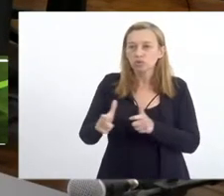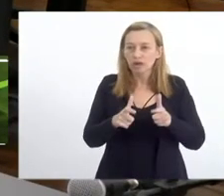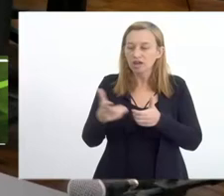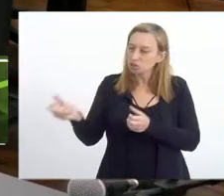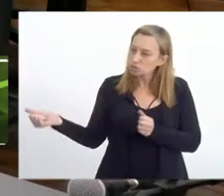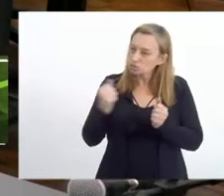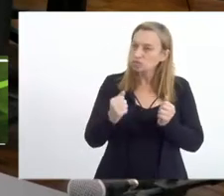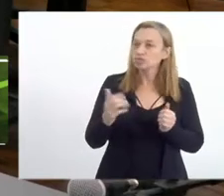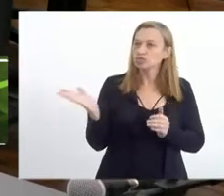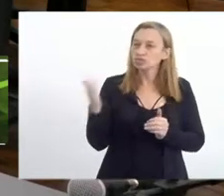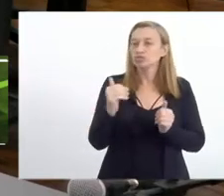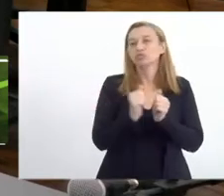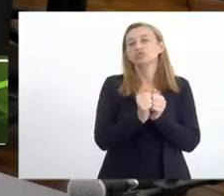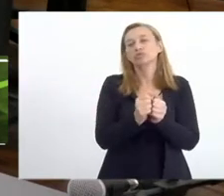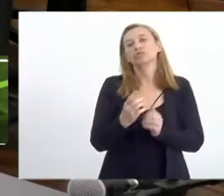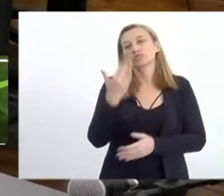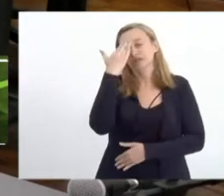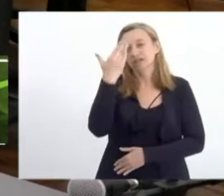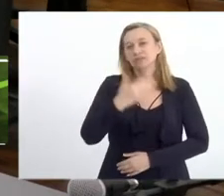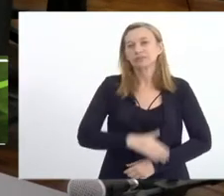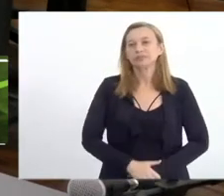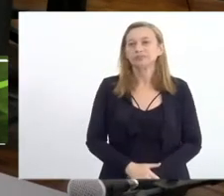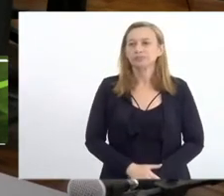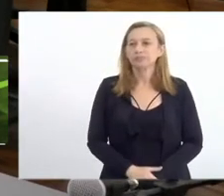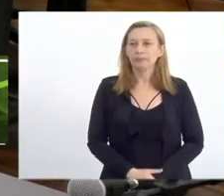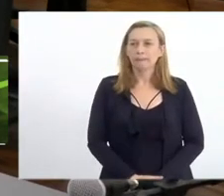com a gente. Muito obrigado.